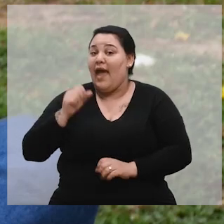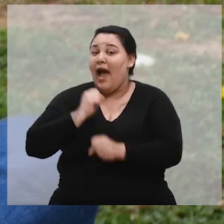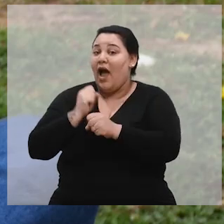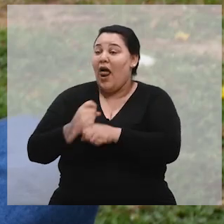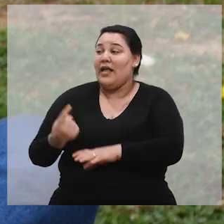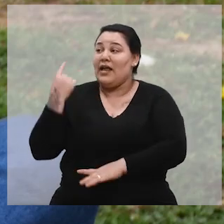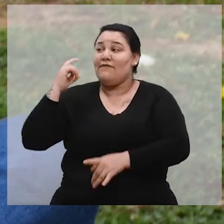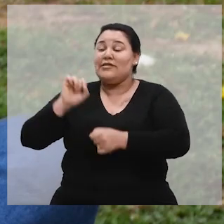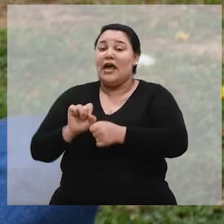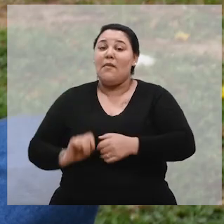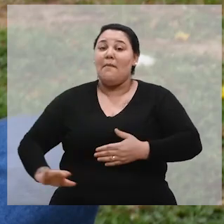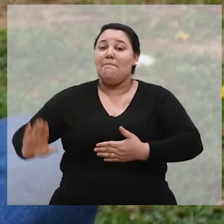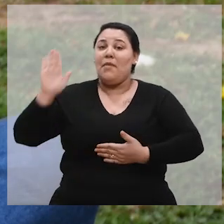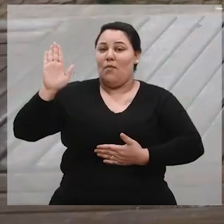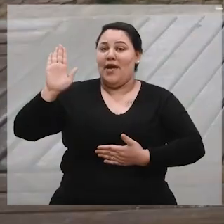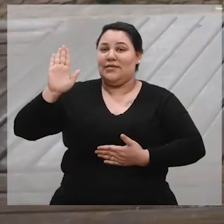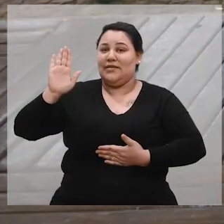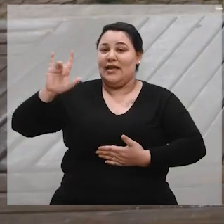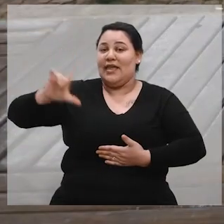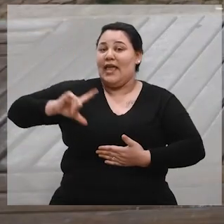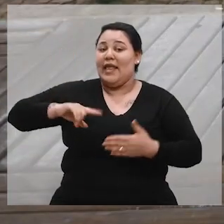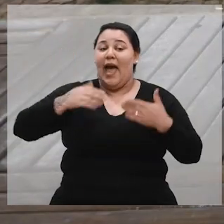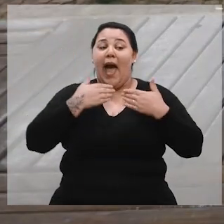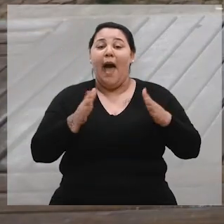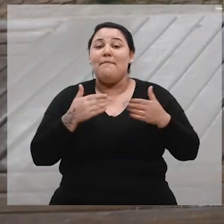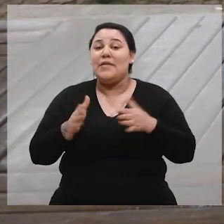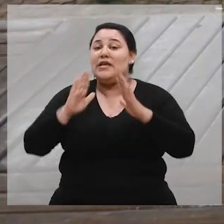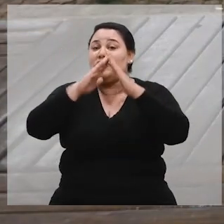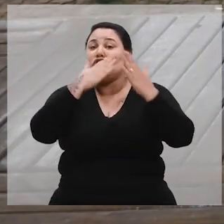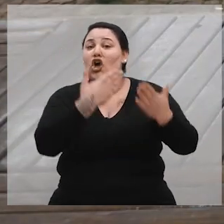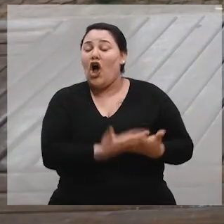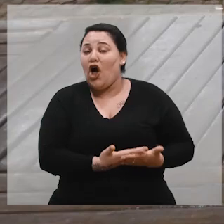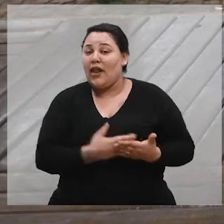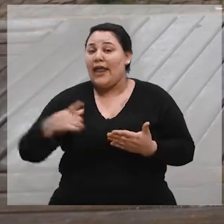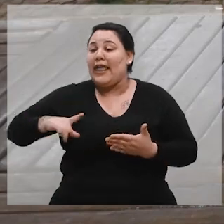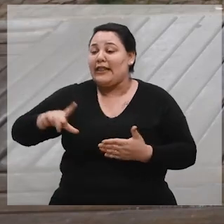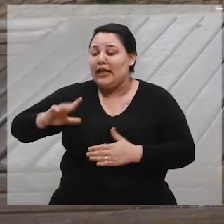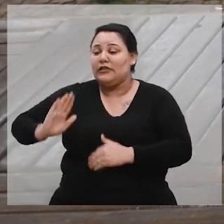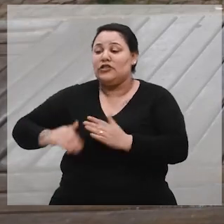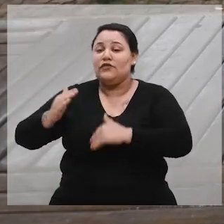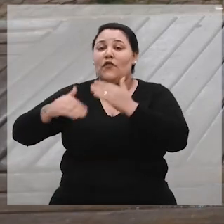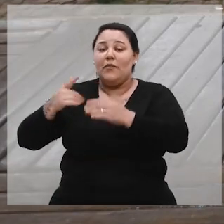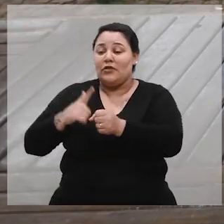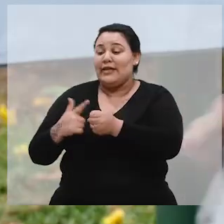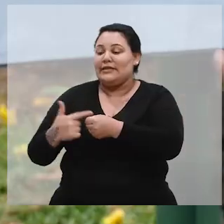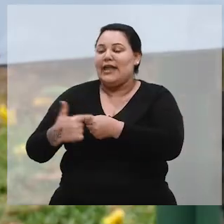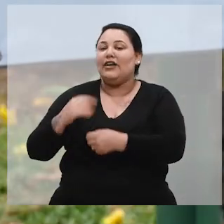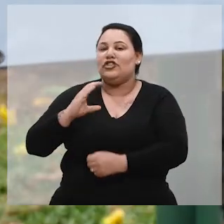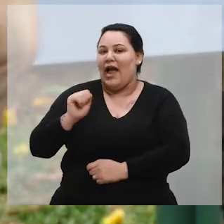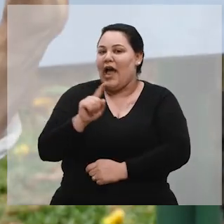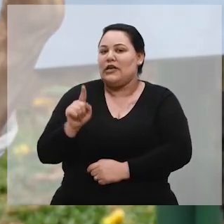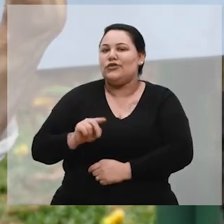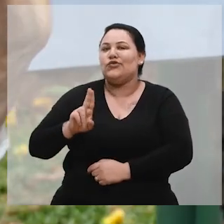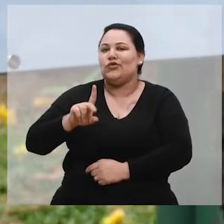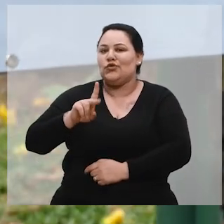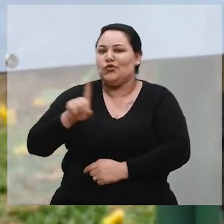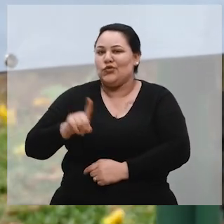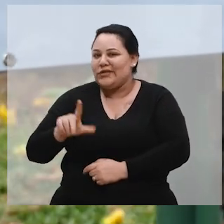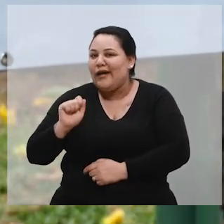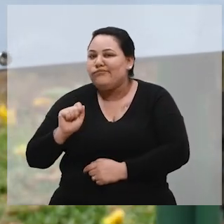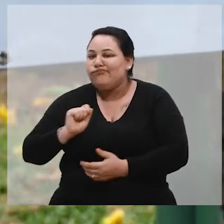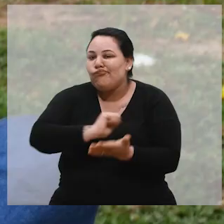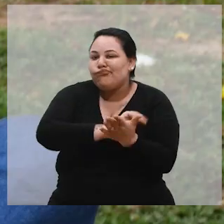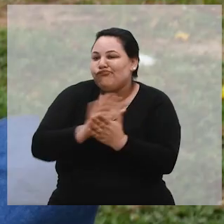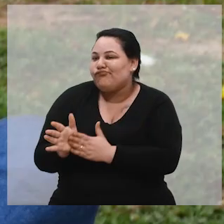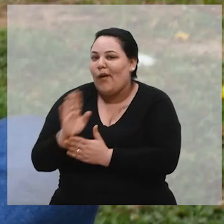foi feita. A promessa de que haveriam escolas, que haveria progresso em Cazuza. Devastou e deixou assim.